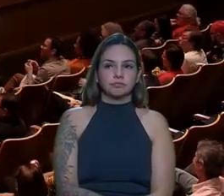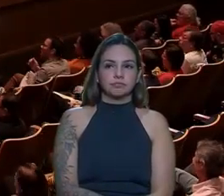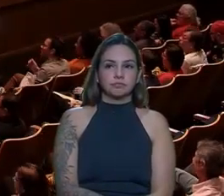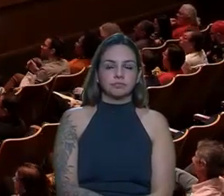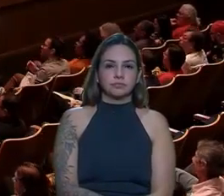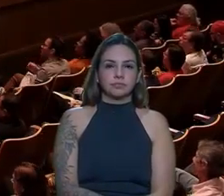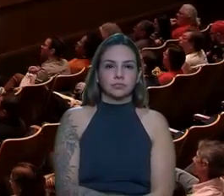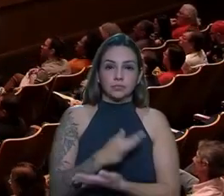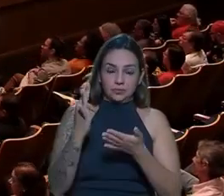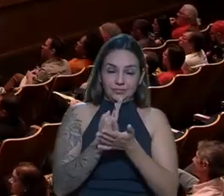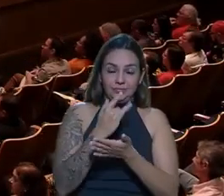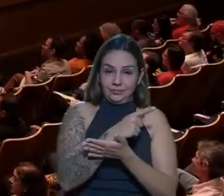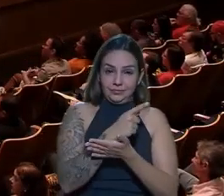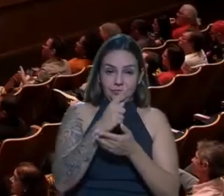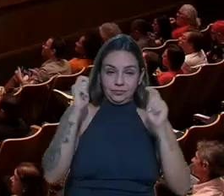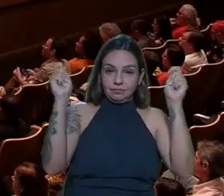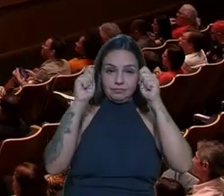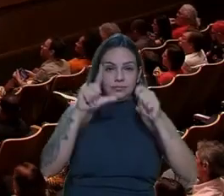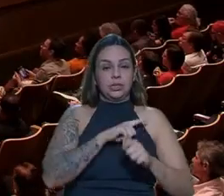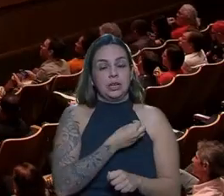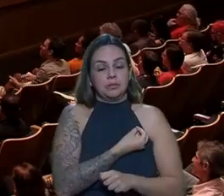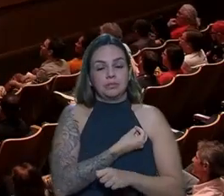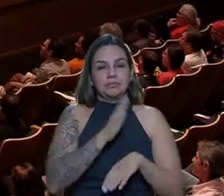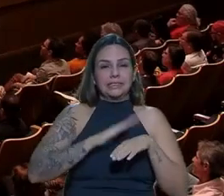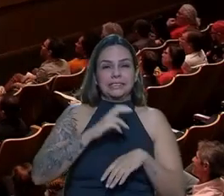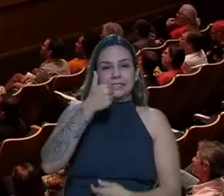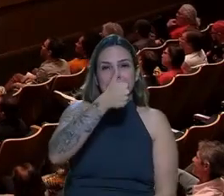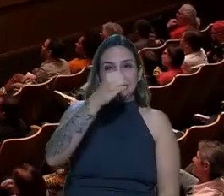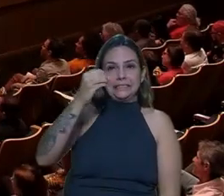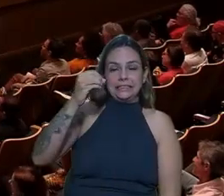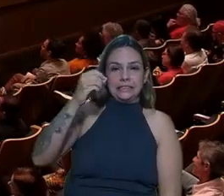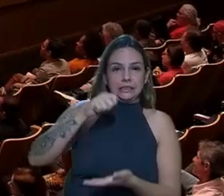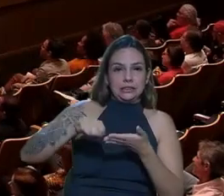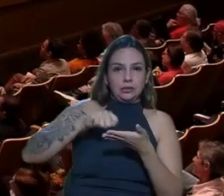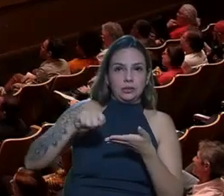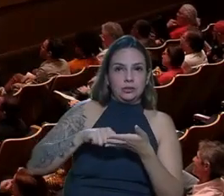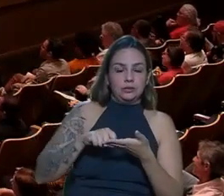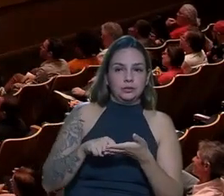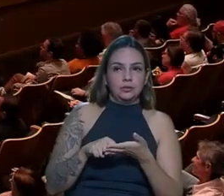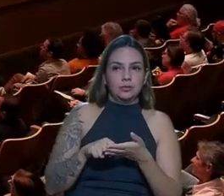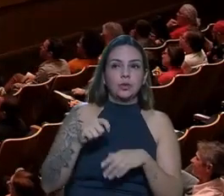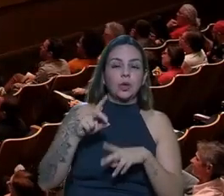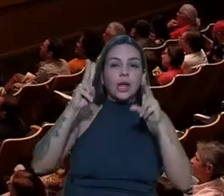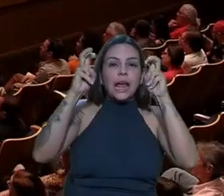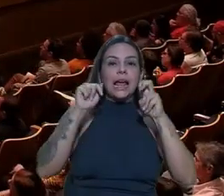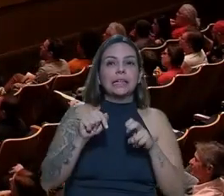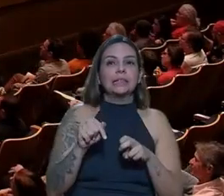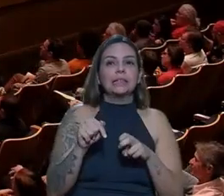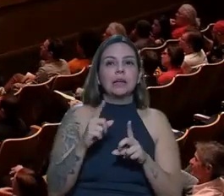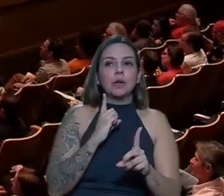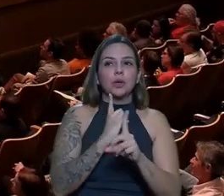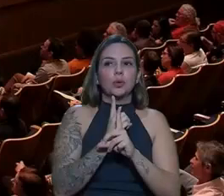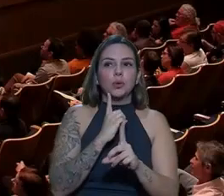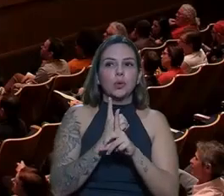Além deles, o festival vai ter a presença de mais de 100 escritores e escritoras. E o tema que guiará os